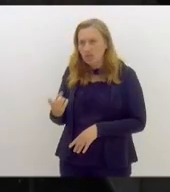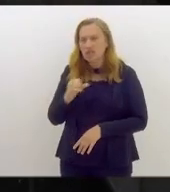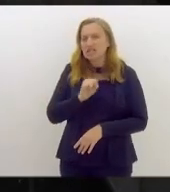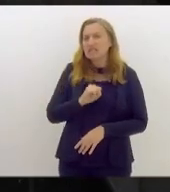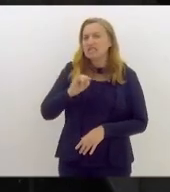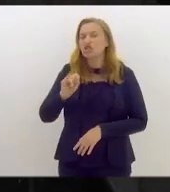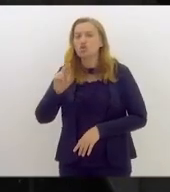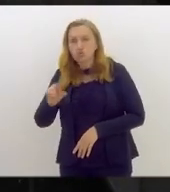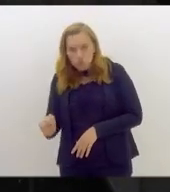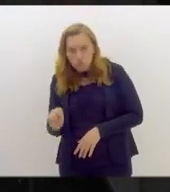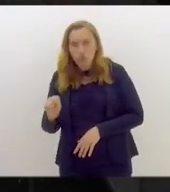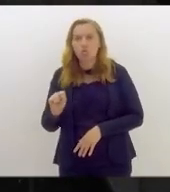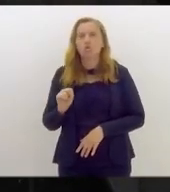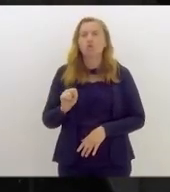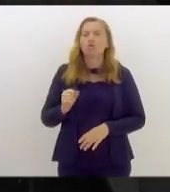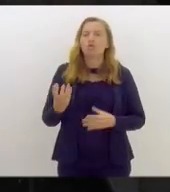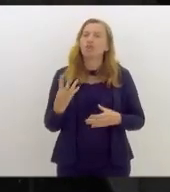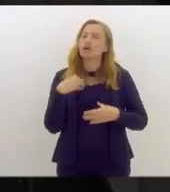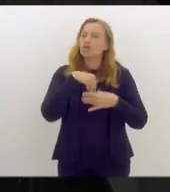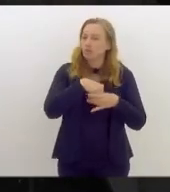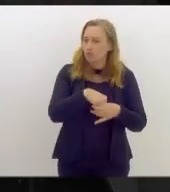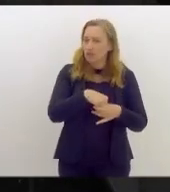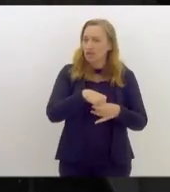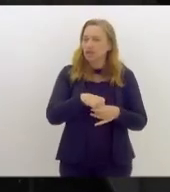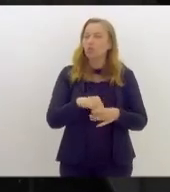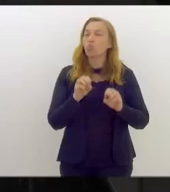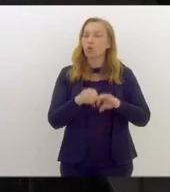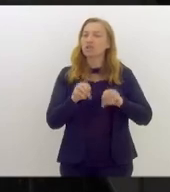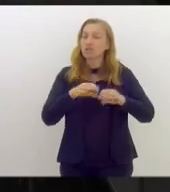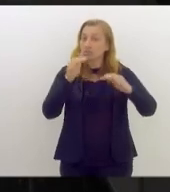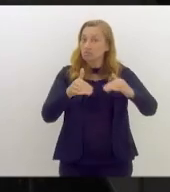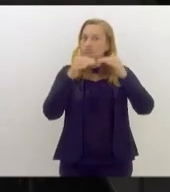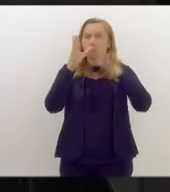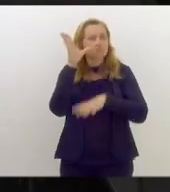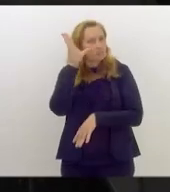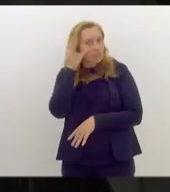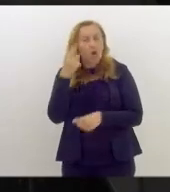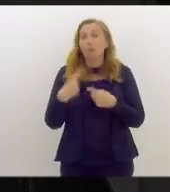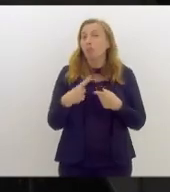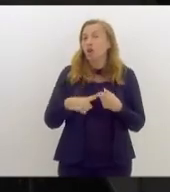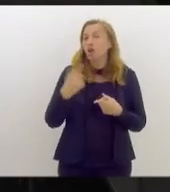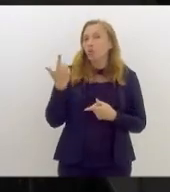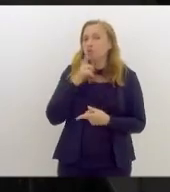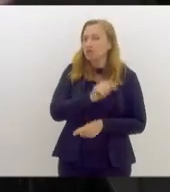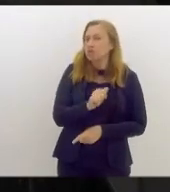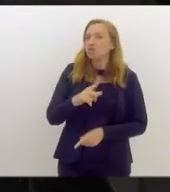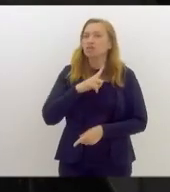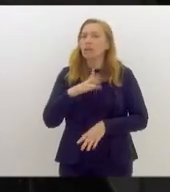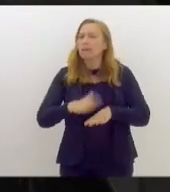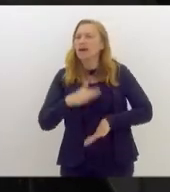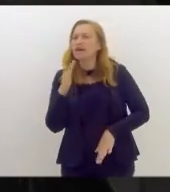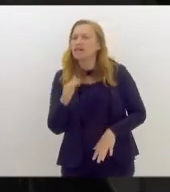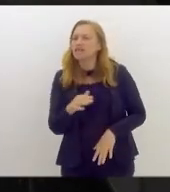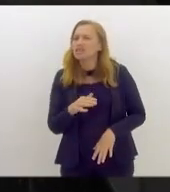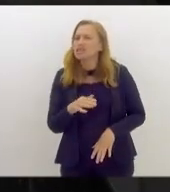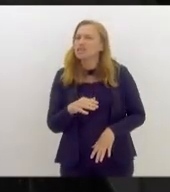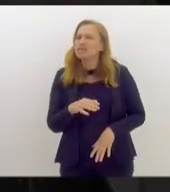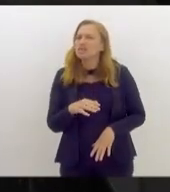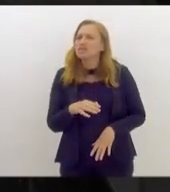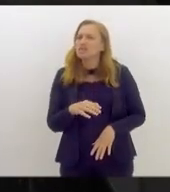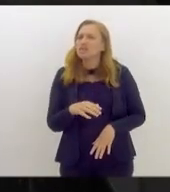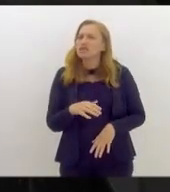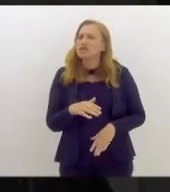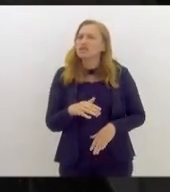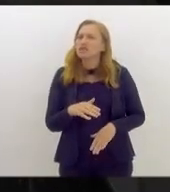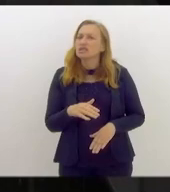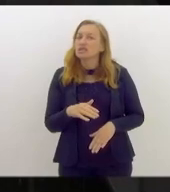implantado esse sistema integrado de acesso ao ensino superior é muito interessante porque a gente conseguiu ter mais circulação Nacional